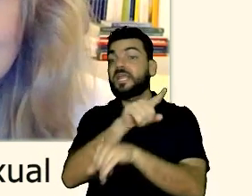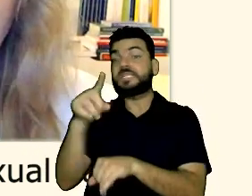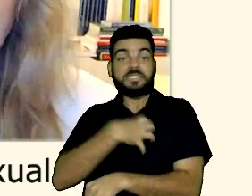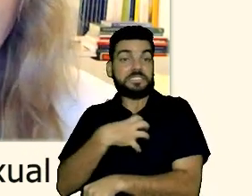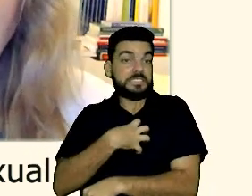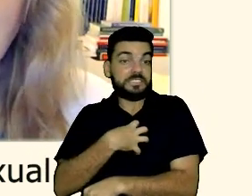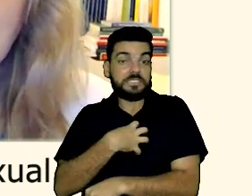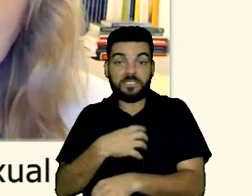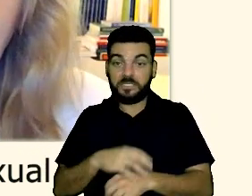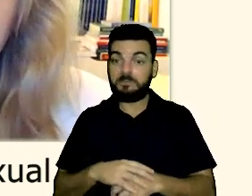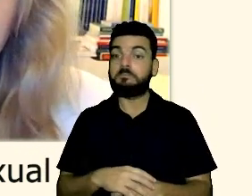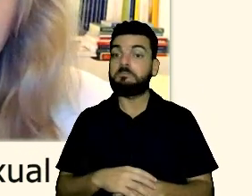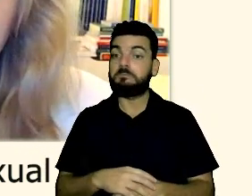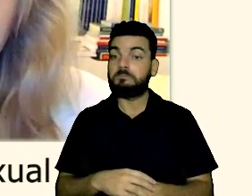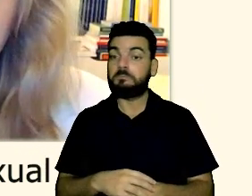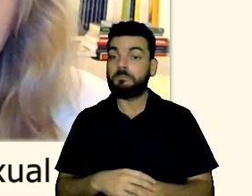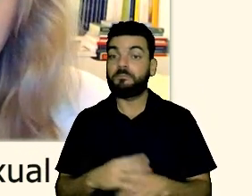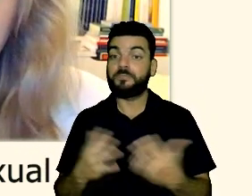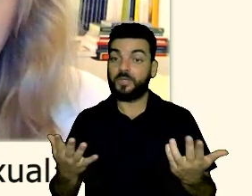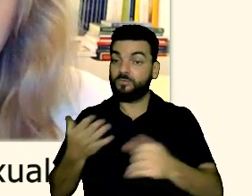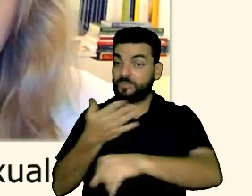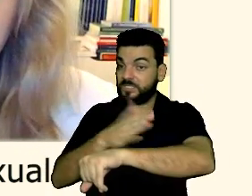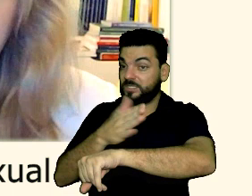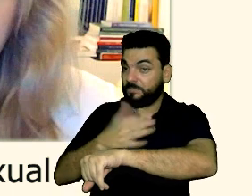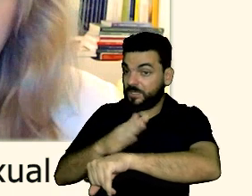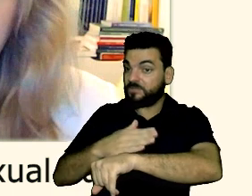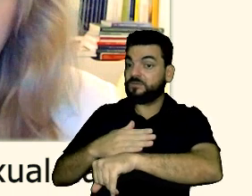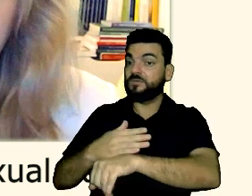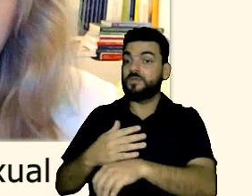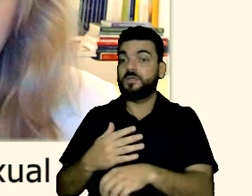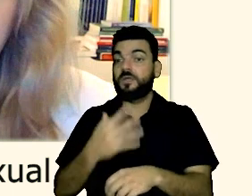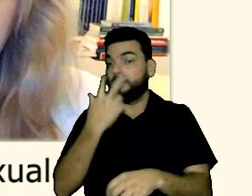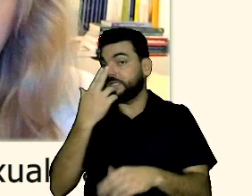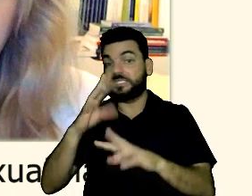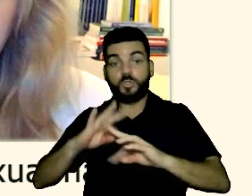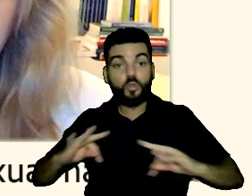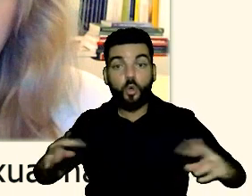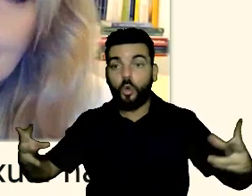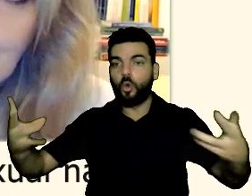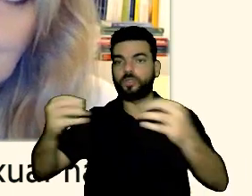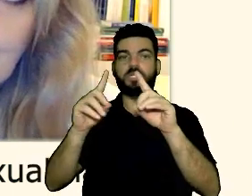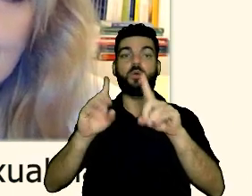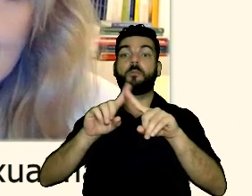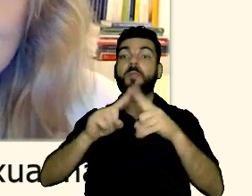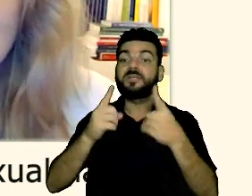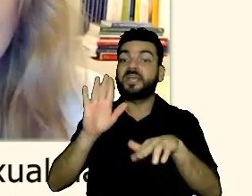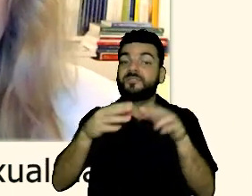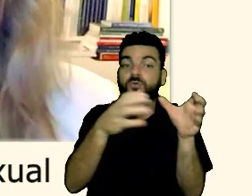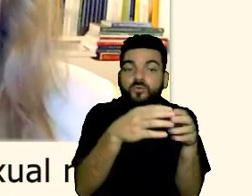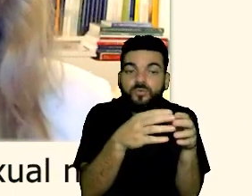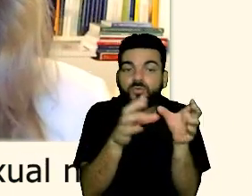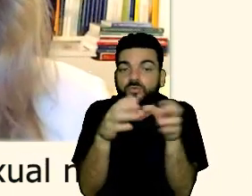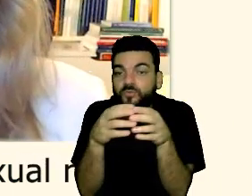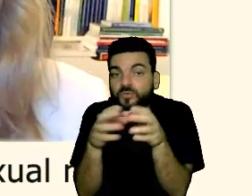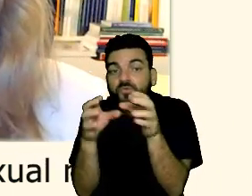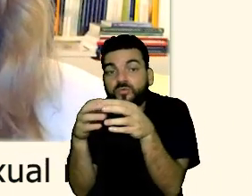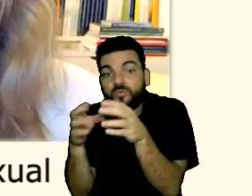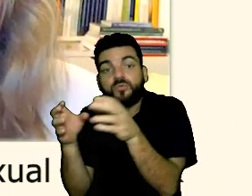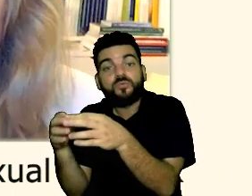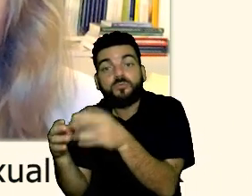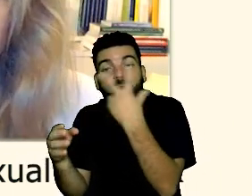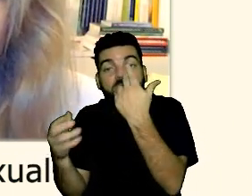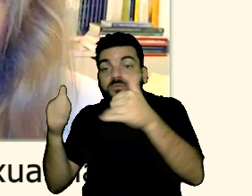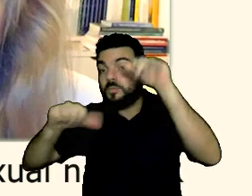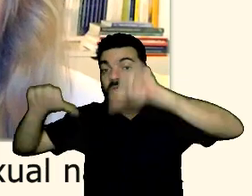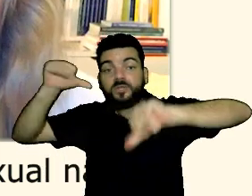uma semente. Do começo ao fim, na última, nós já estávamos debatendo casos da realidade. Então,